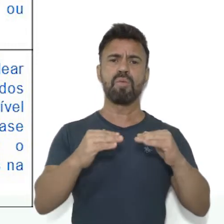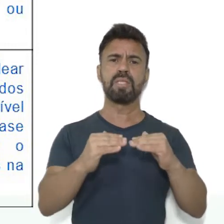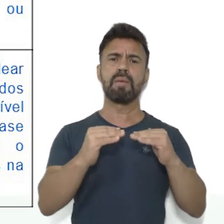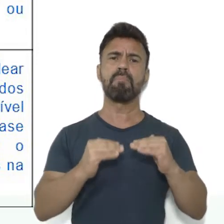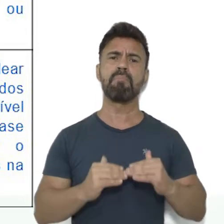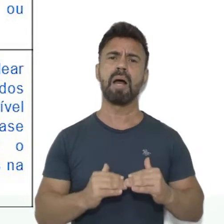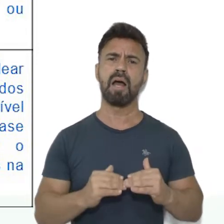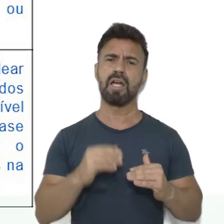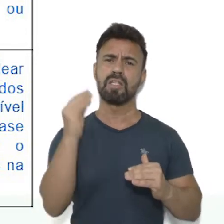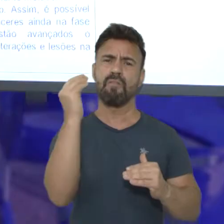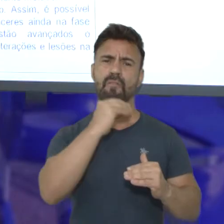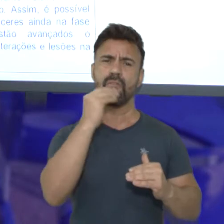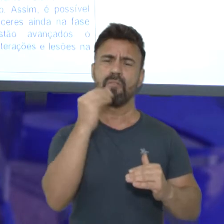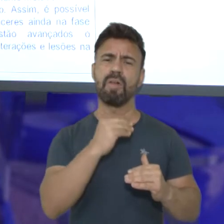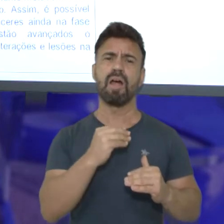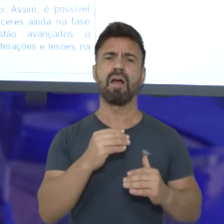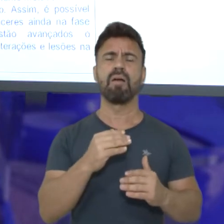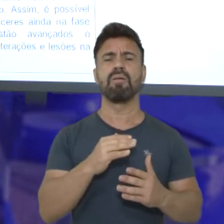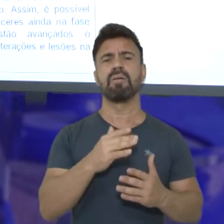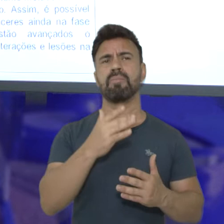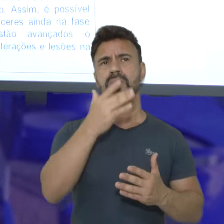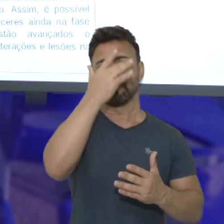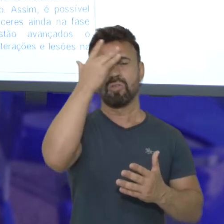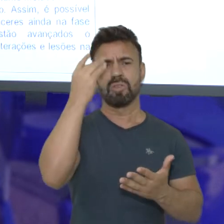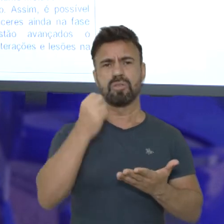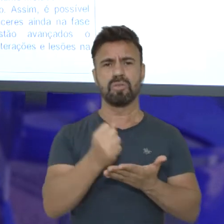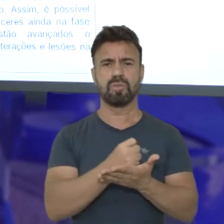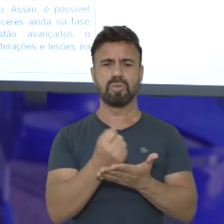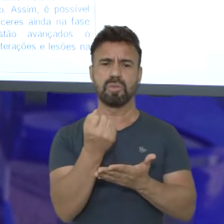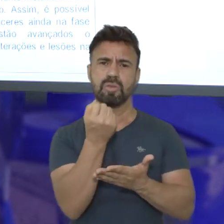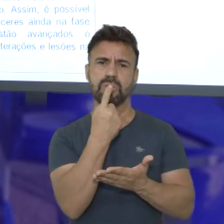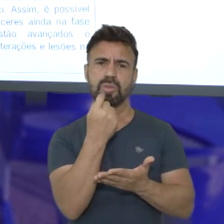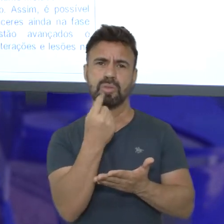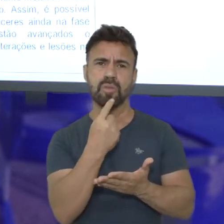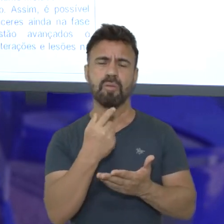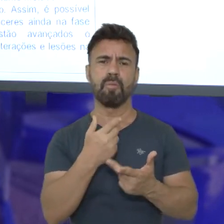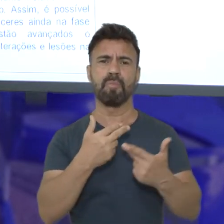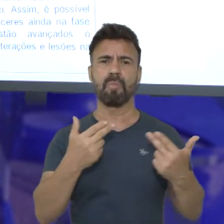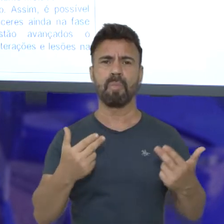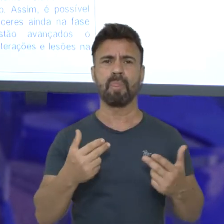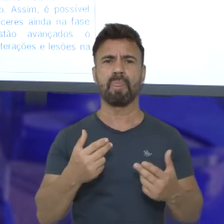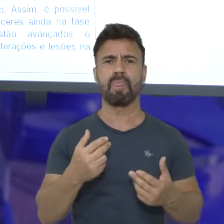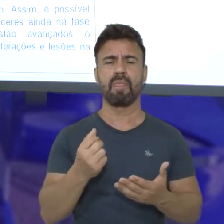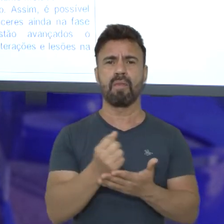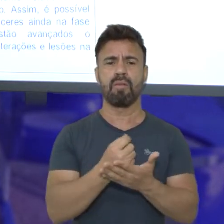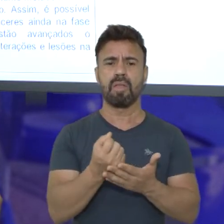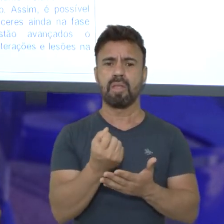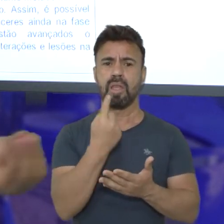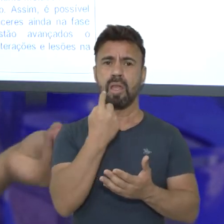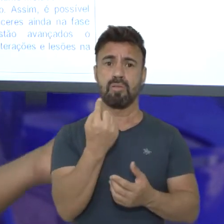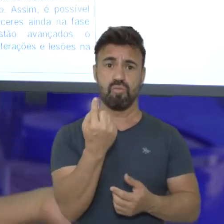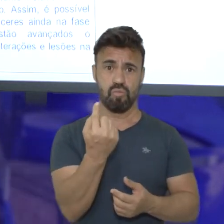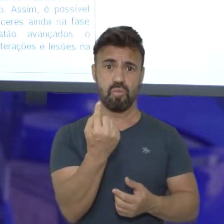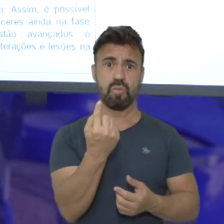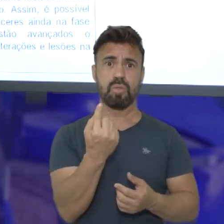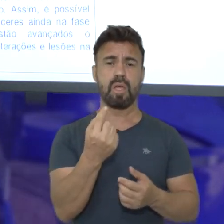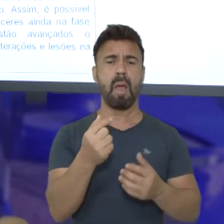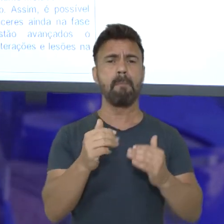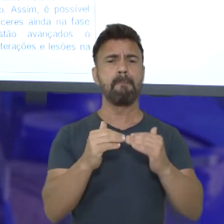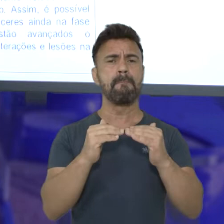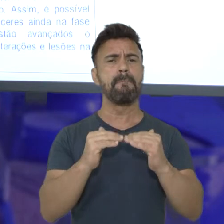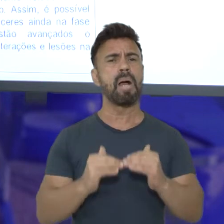normalmente, uma pessoa que está submetida a um tratamento com radiofármaco, ela toma uma dose única, super